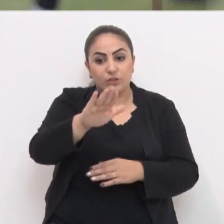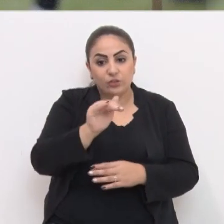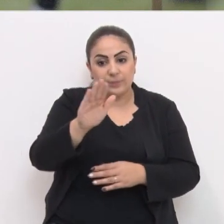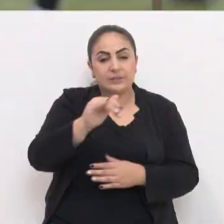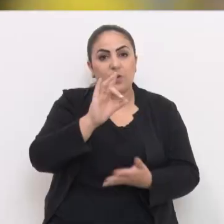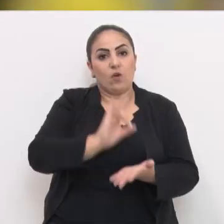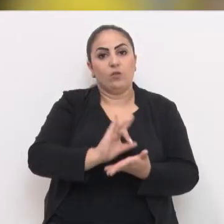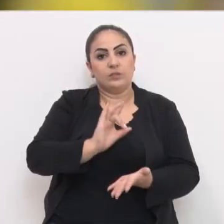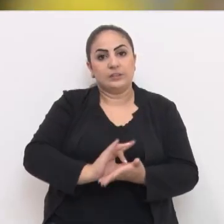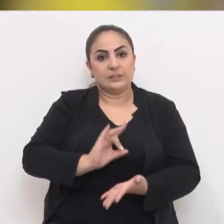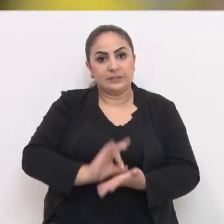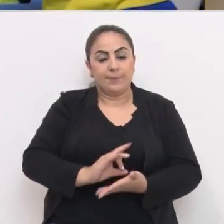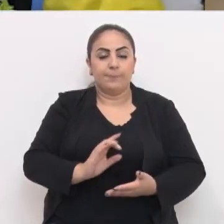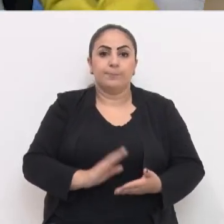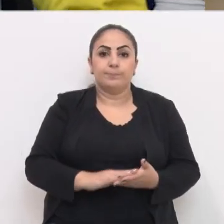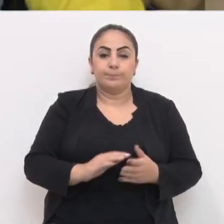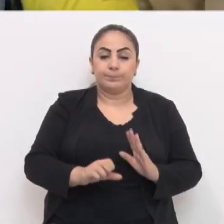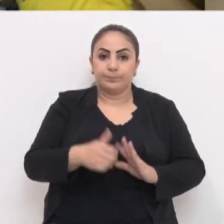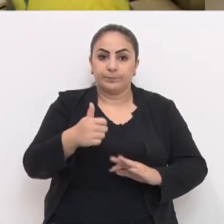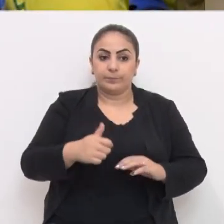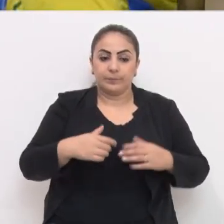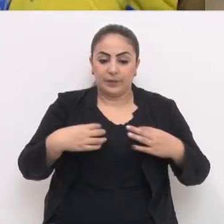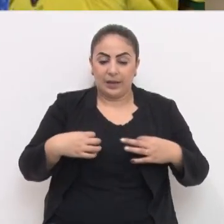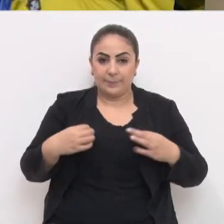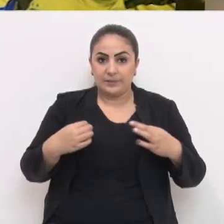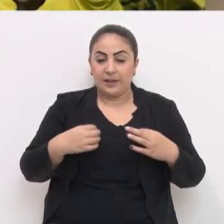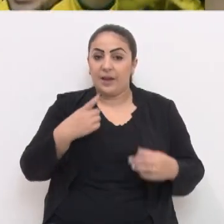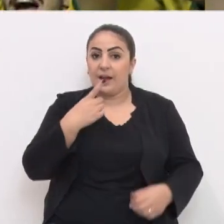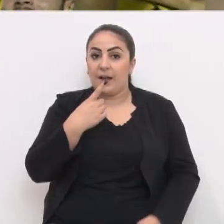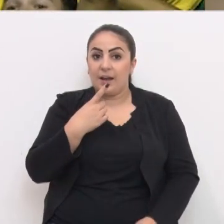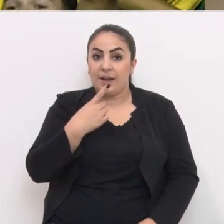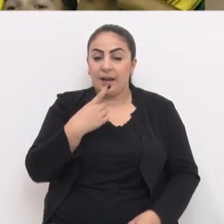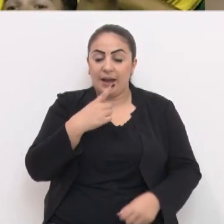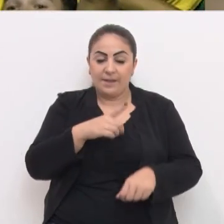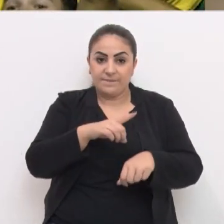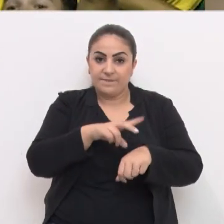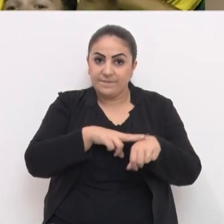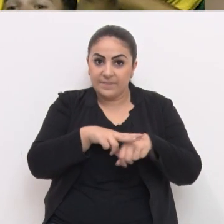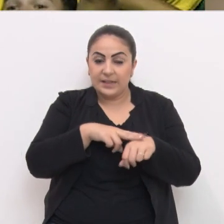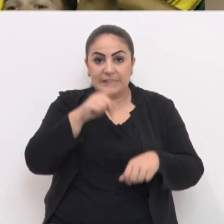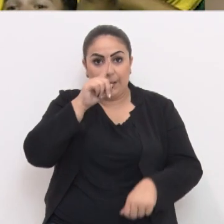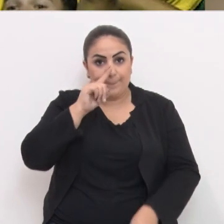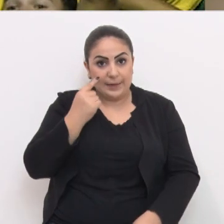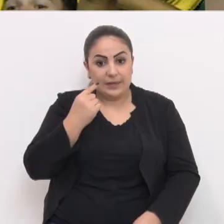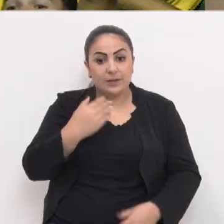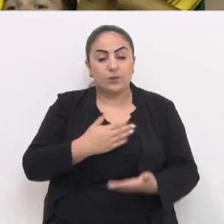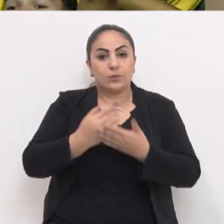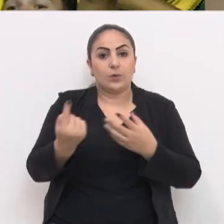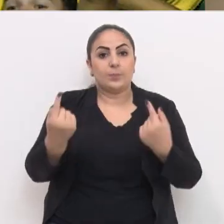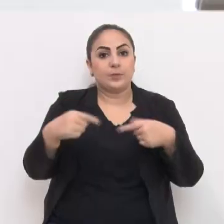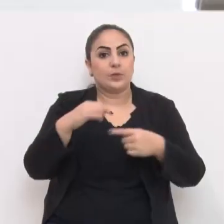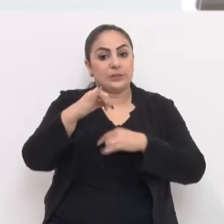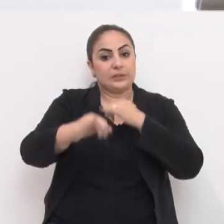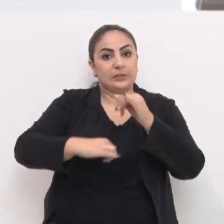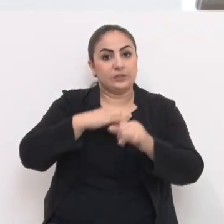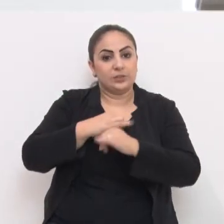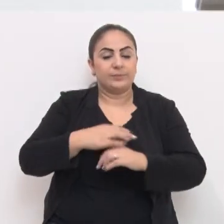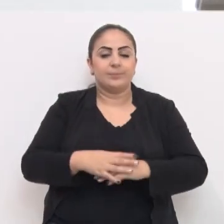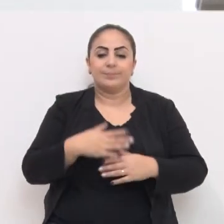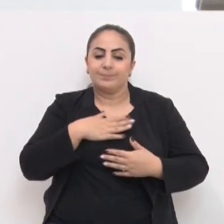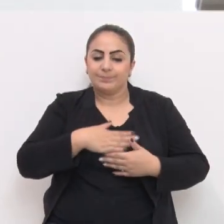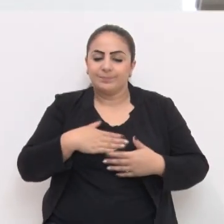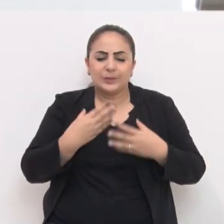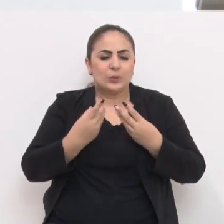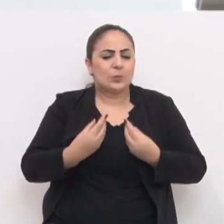oficiais. Mas o primeiro título com a camisa verde e amarela veio na competição internacional. Foi uma